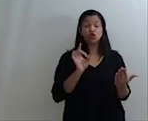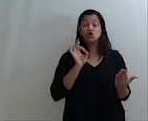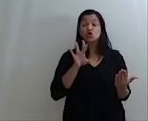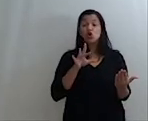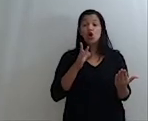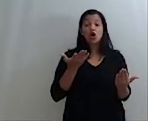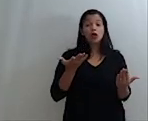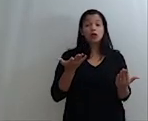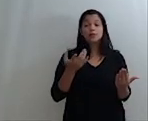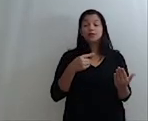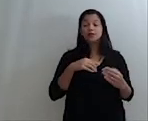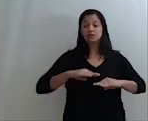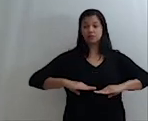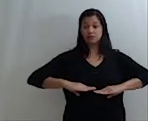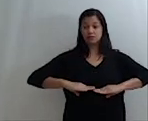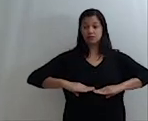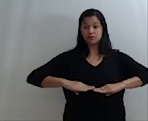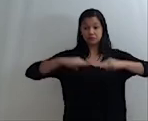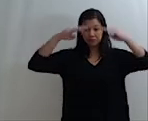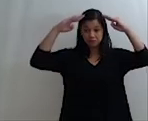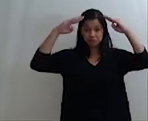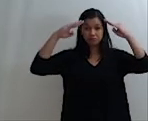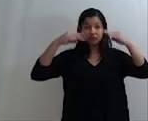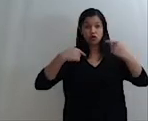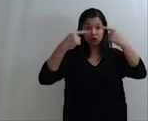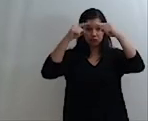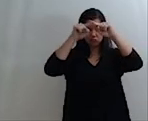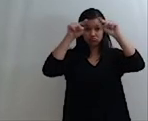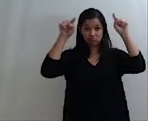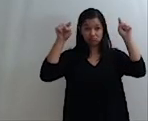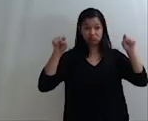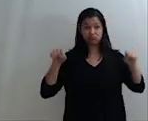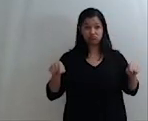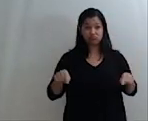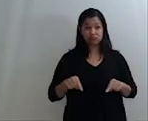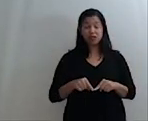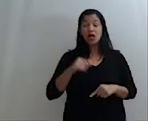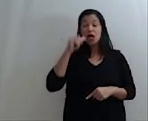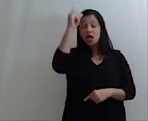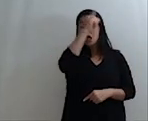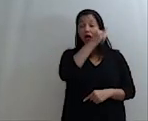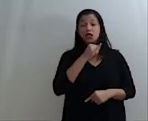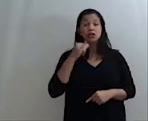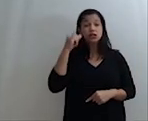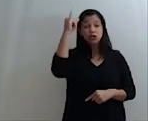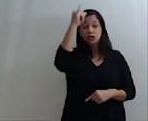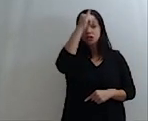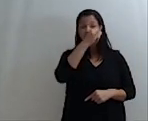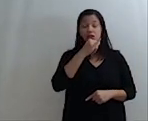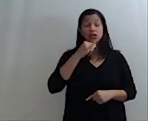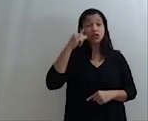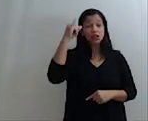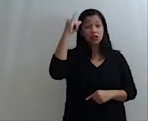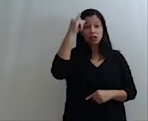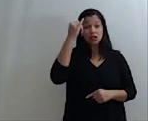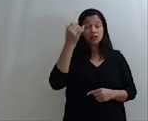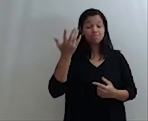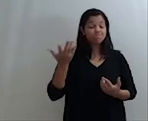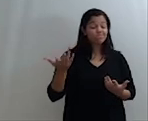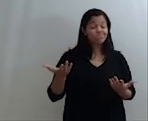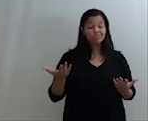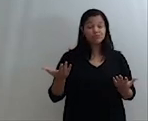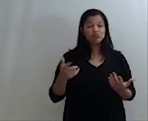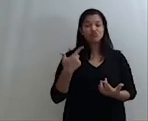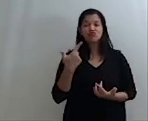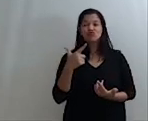do tórax para cima São imagens antigas muitas vezes e que não tem uma